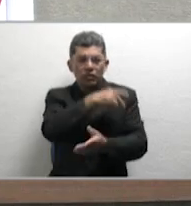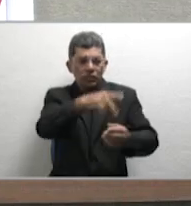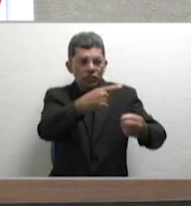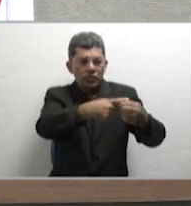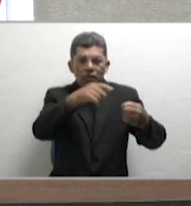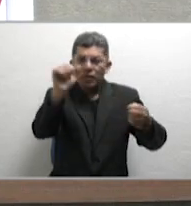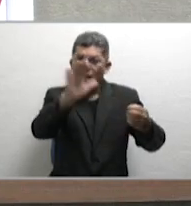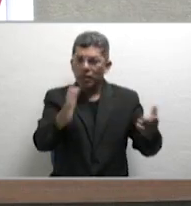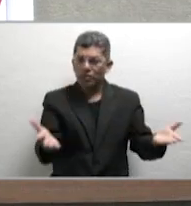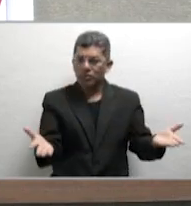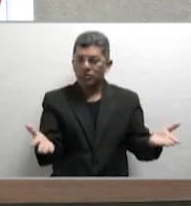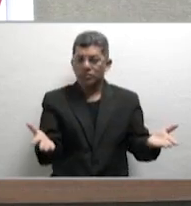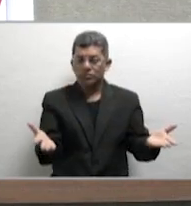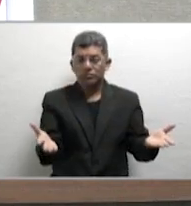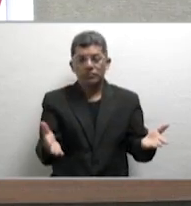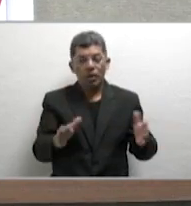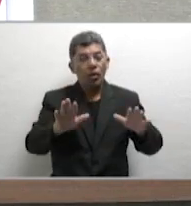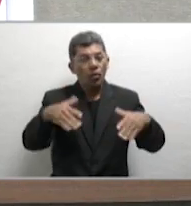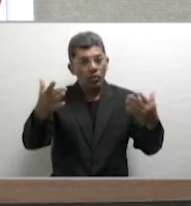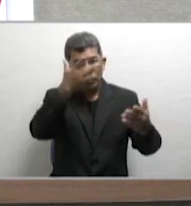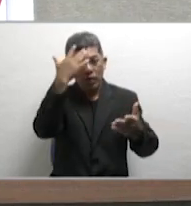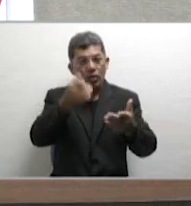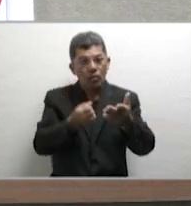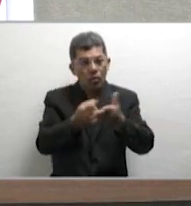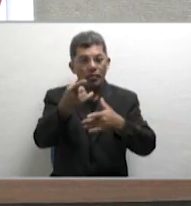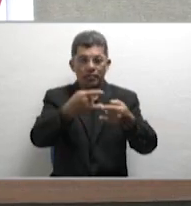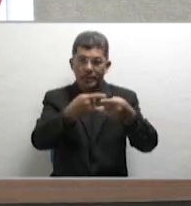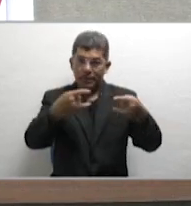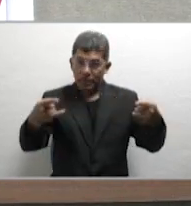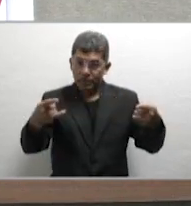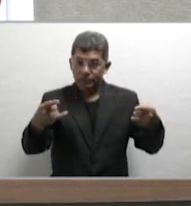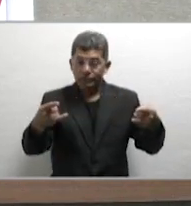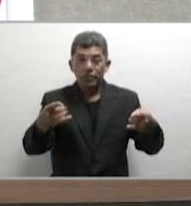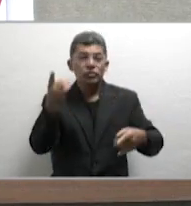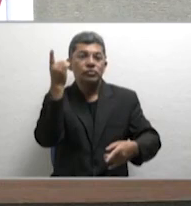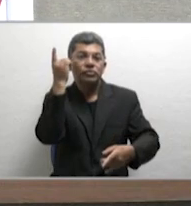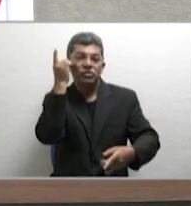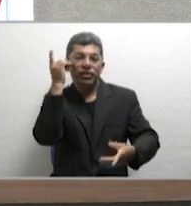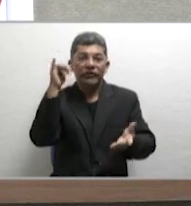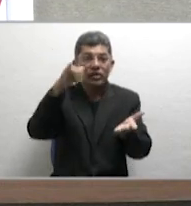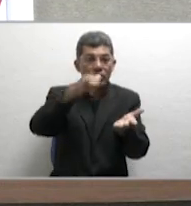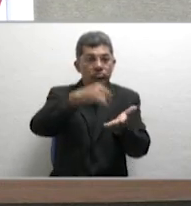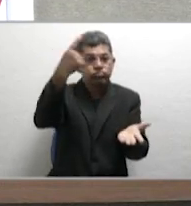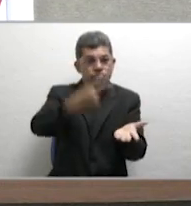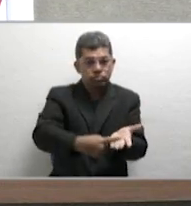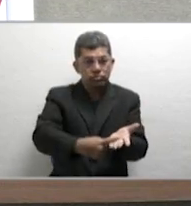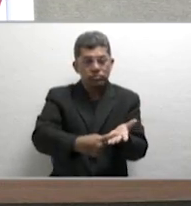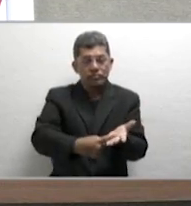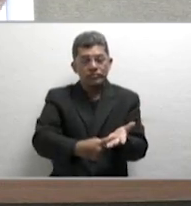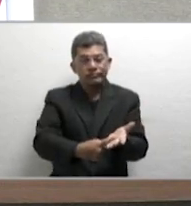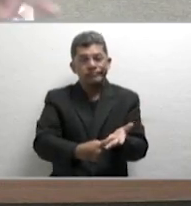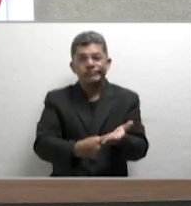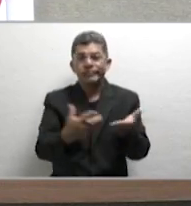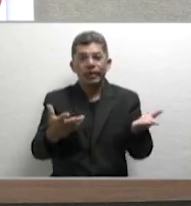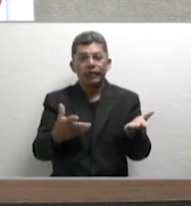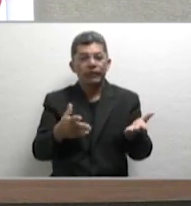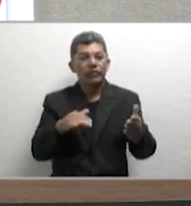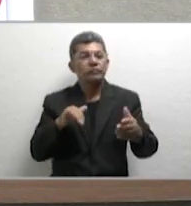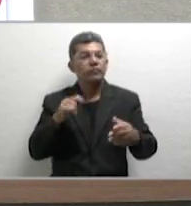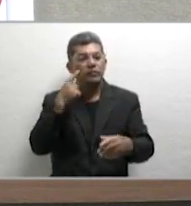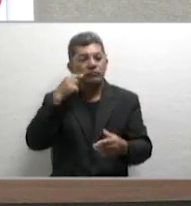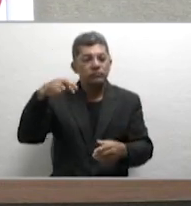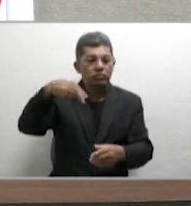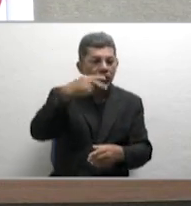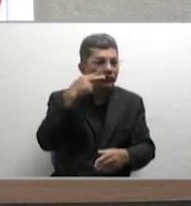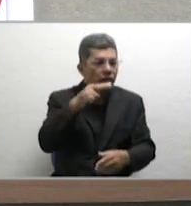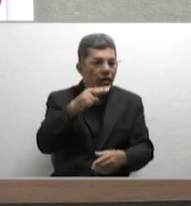vai fazer? As pessoas compram as passagens quando é no dia que seria feito o voo, chega lá no aeroporto, não, o voo